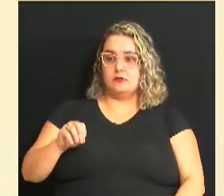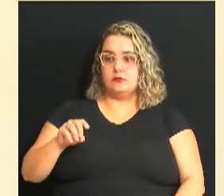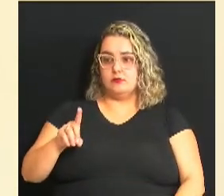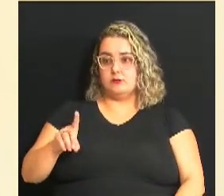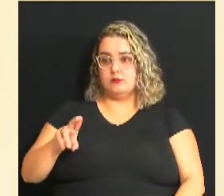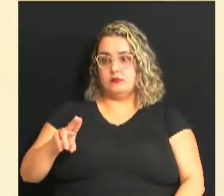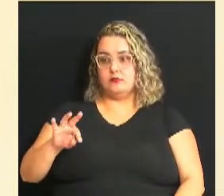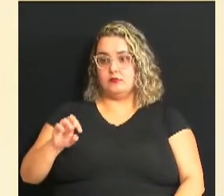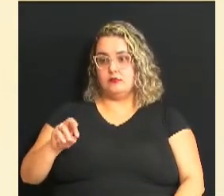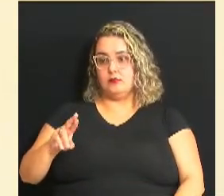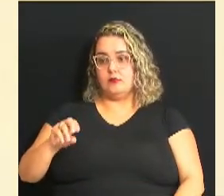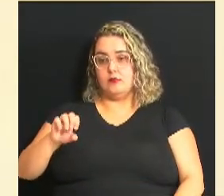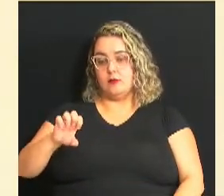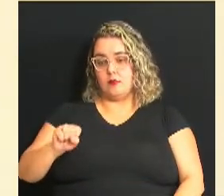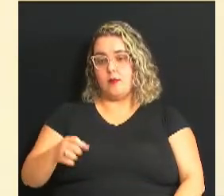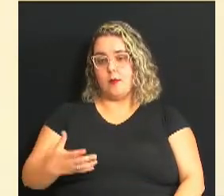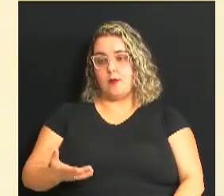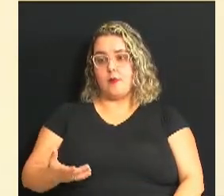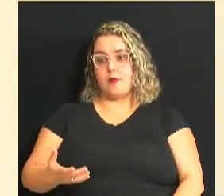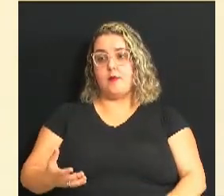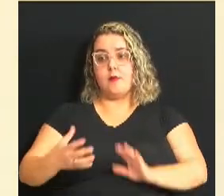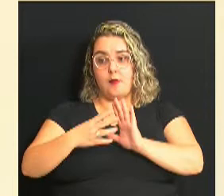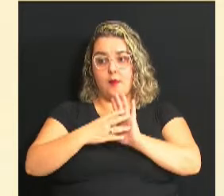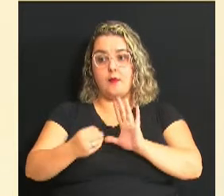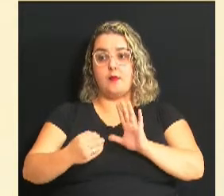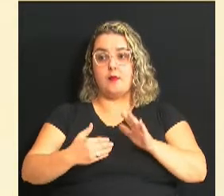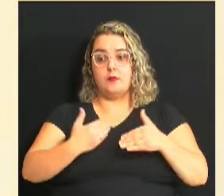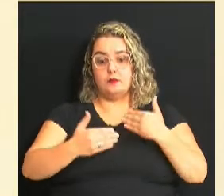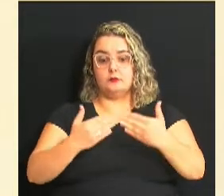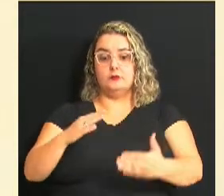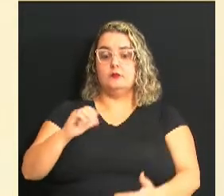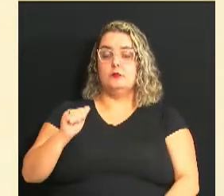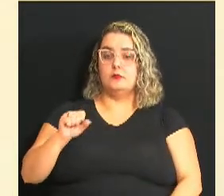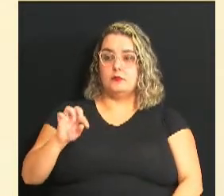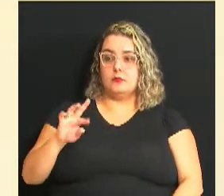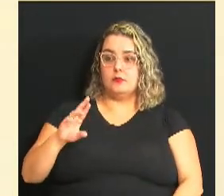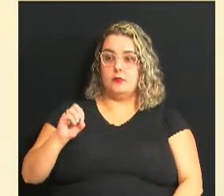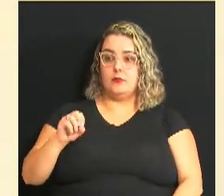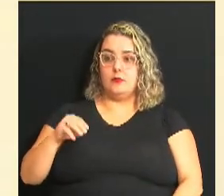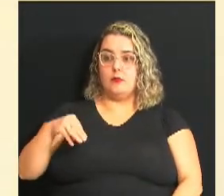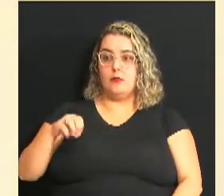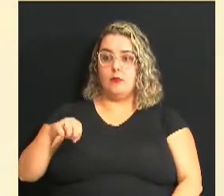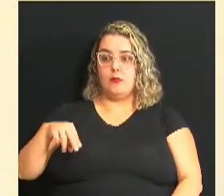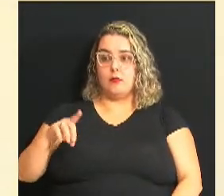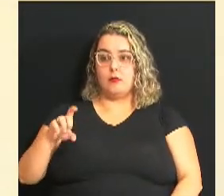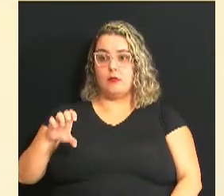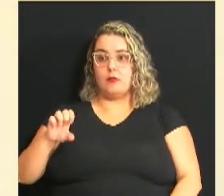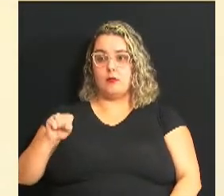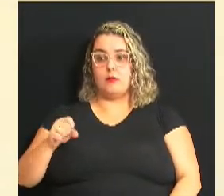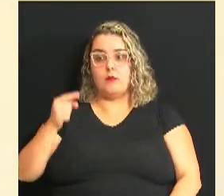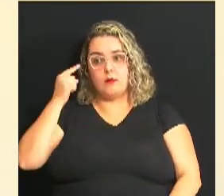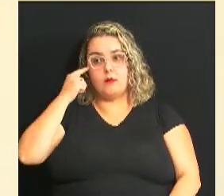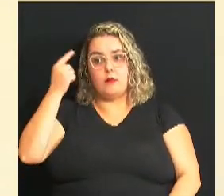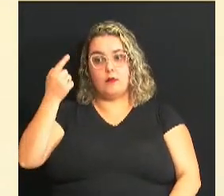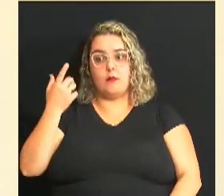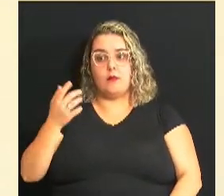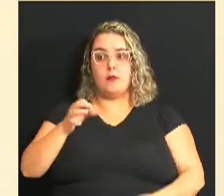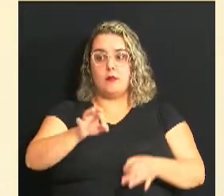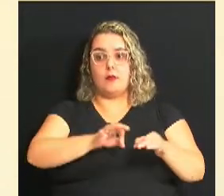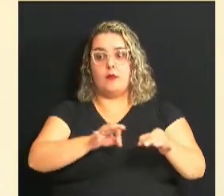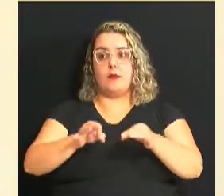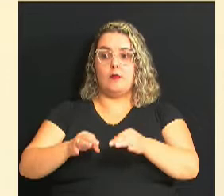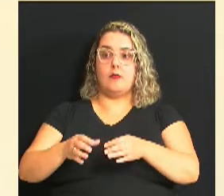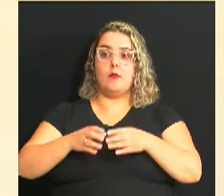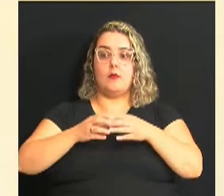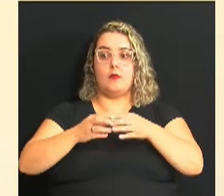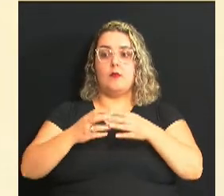espelhar no modelo que vem funcionando no Castro Mendes, para a gente pensar a ocupação e a composição da programação do Convivência quando